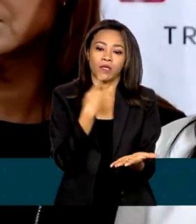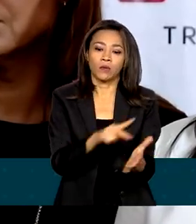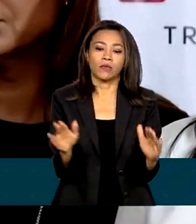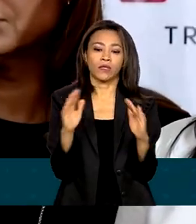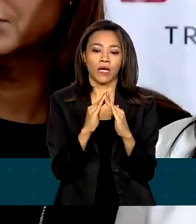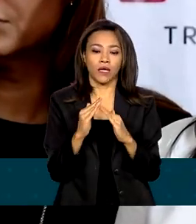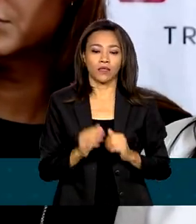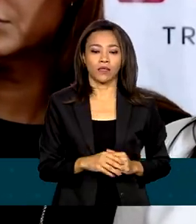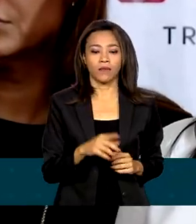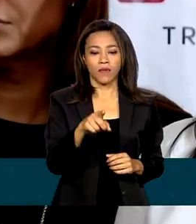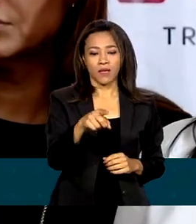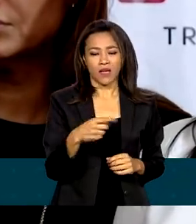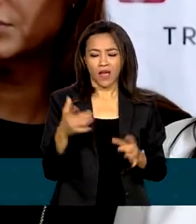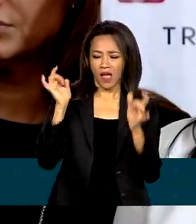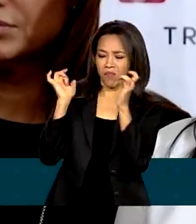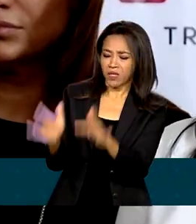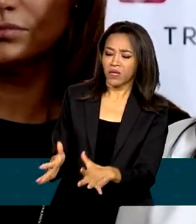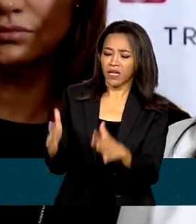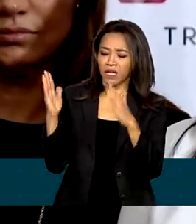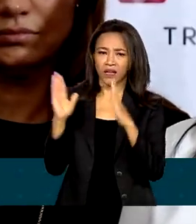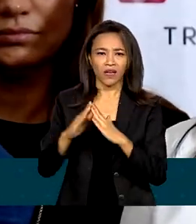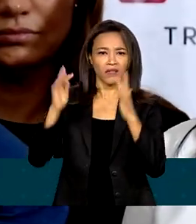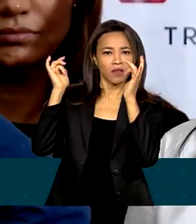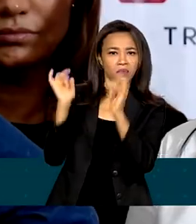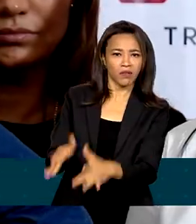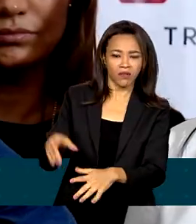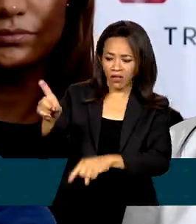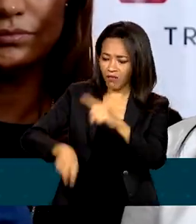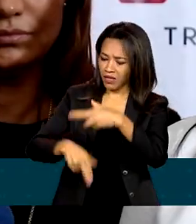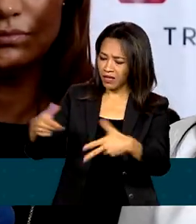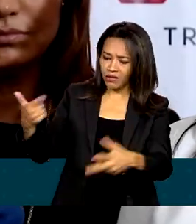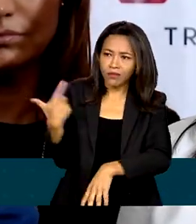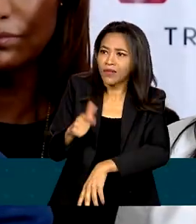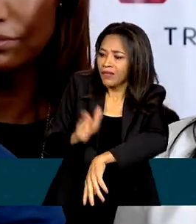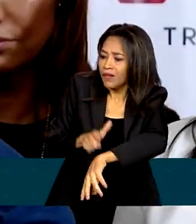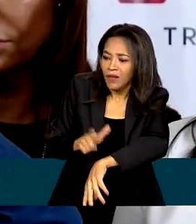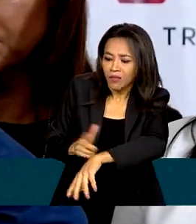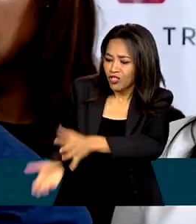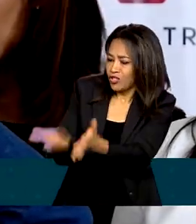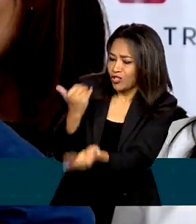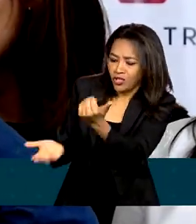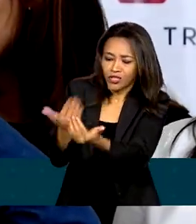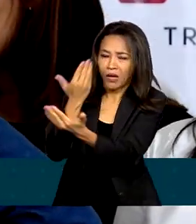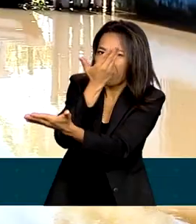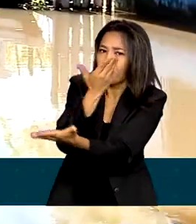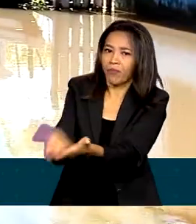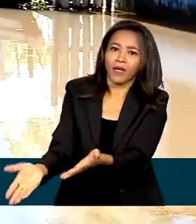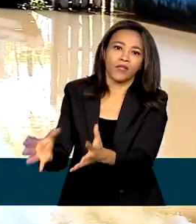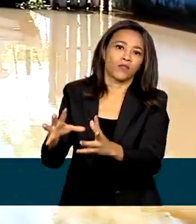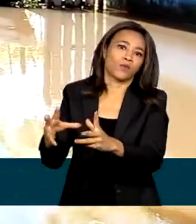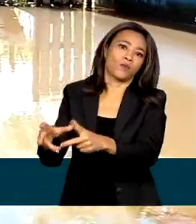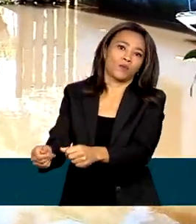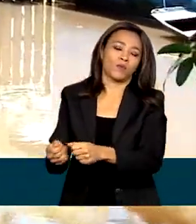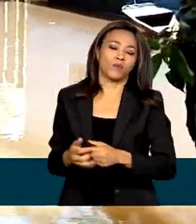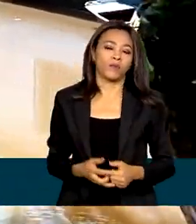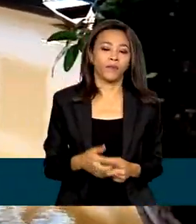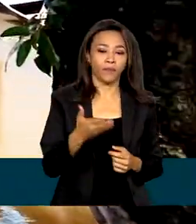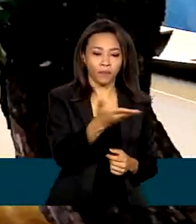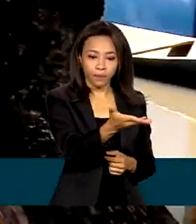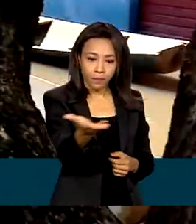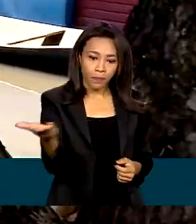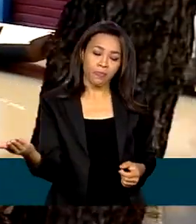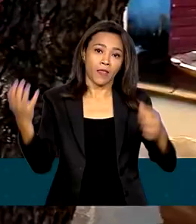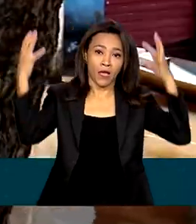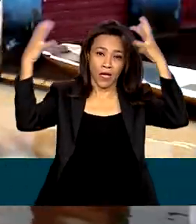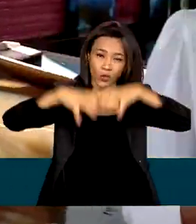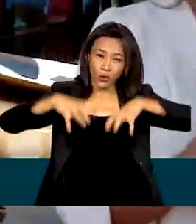sua casa, deixar seus móveis, às vezes não tem tempo de tirar. Perde tudo que tem. As chuvas fortes no